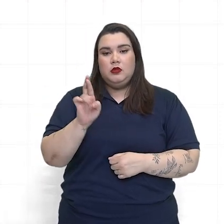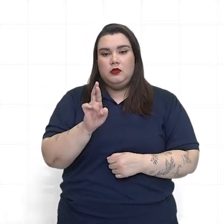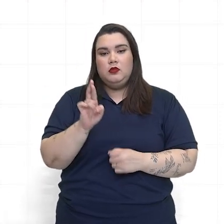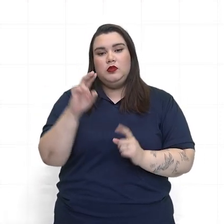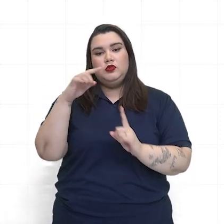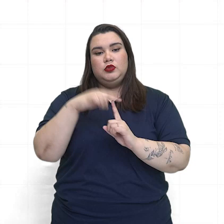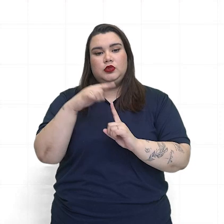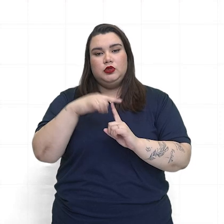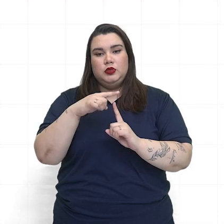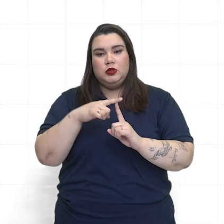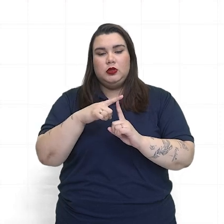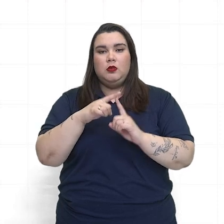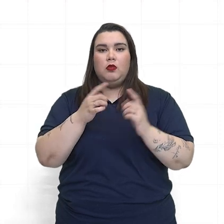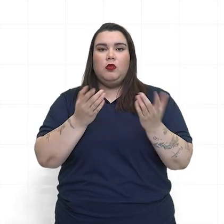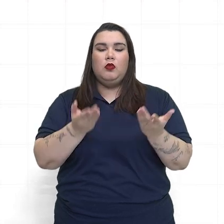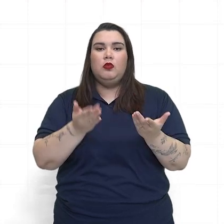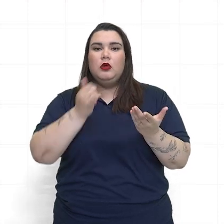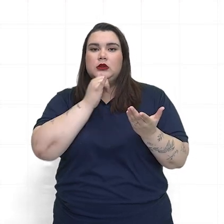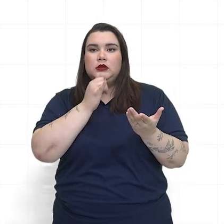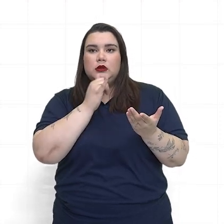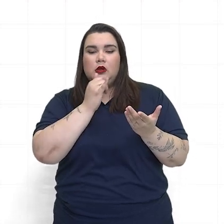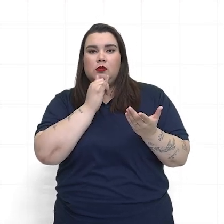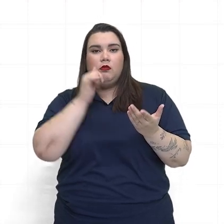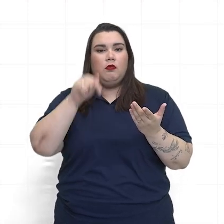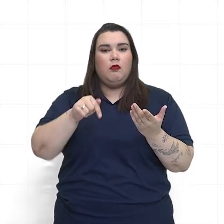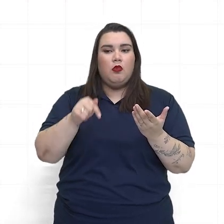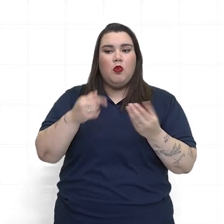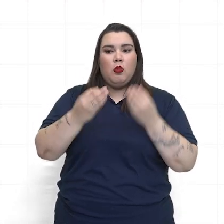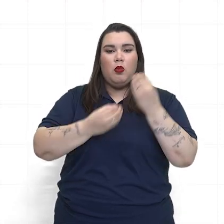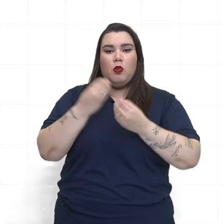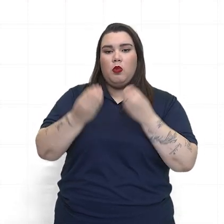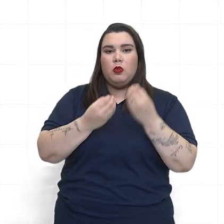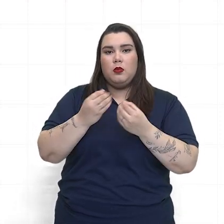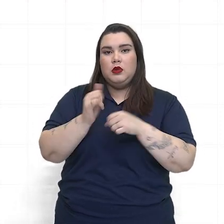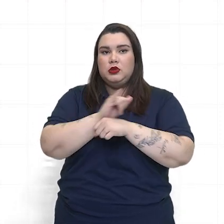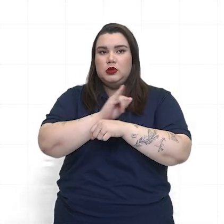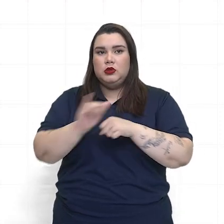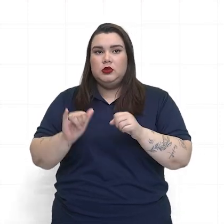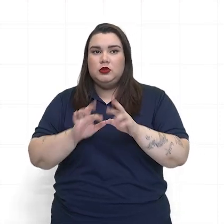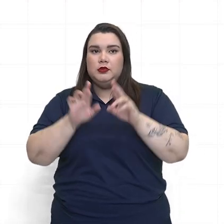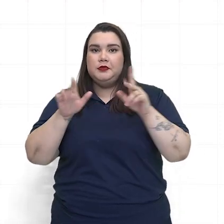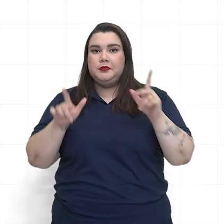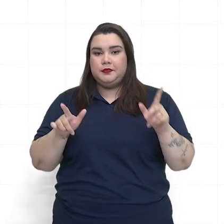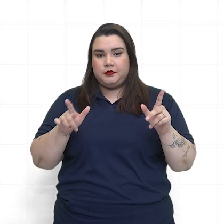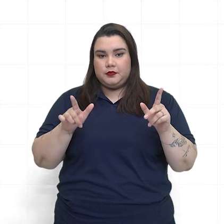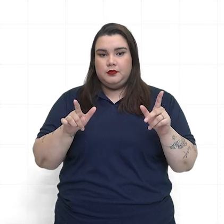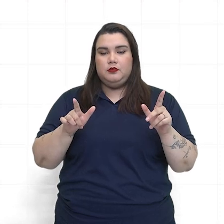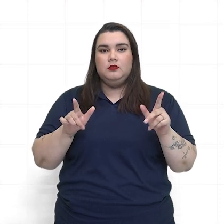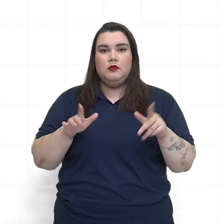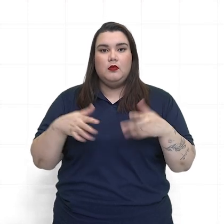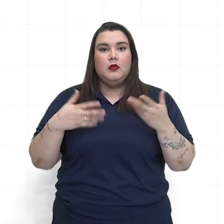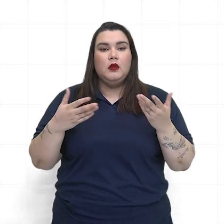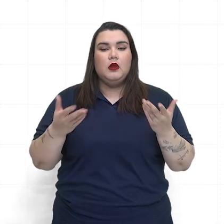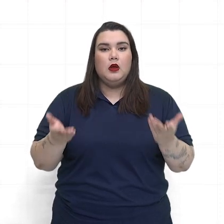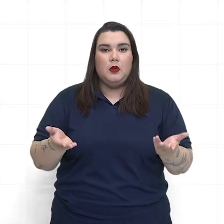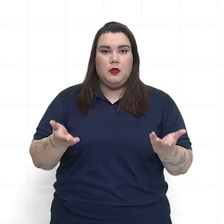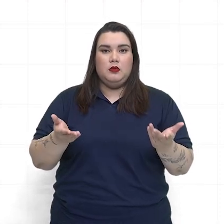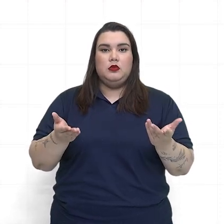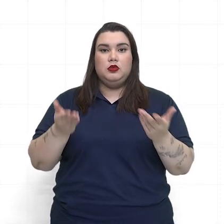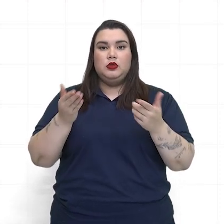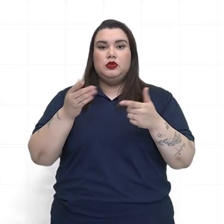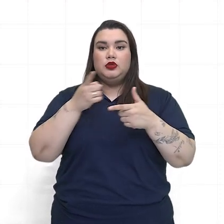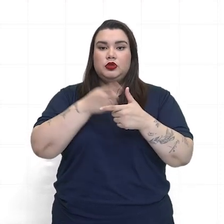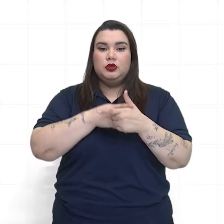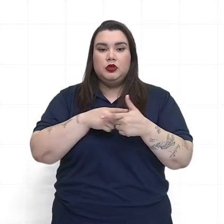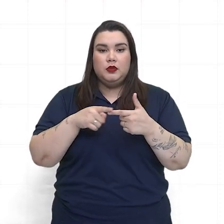maneira proporcional, e essa proporcionalidade sendo diferente. Então, assim, dividir